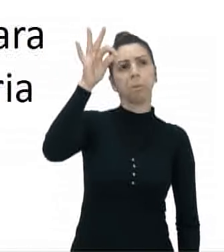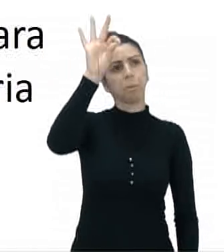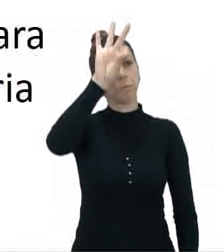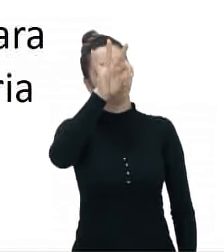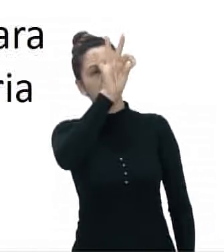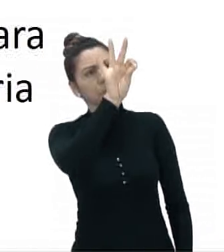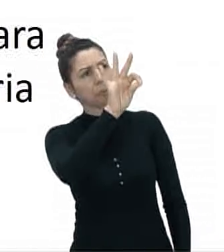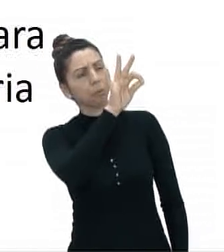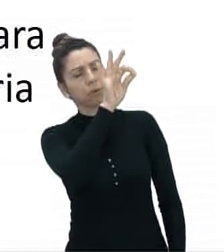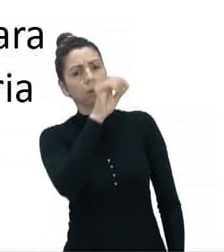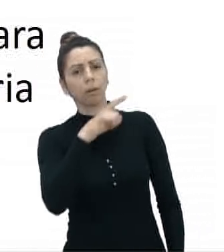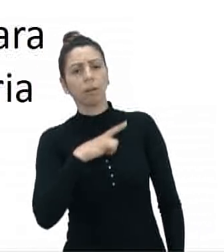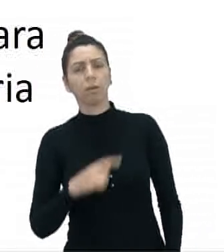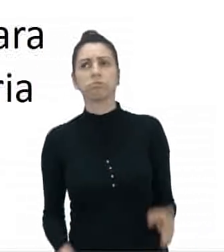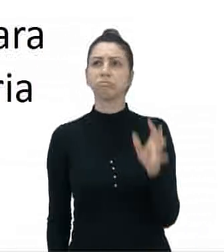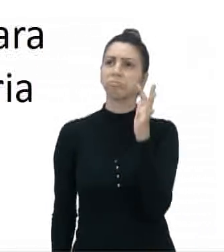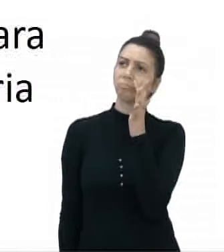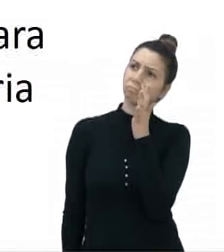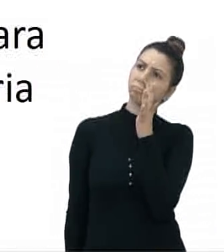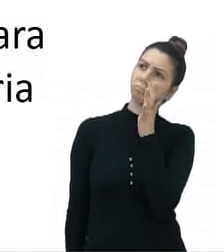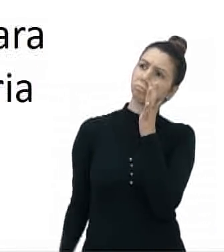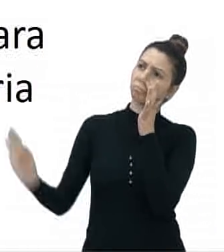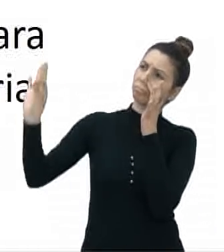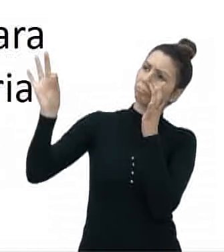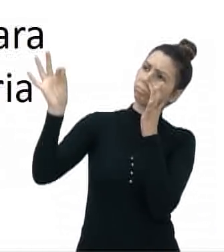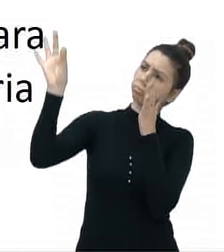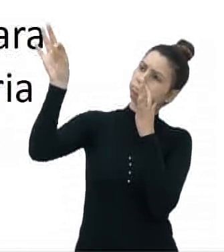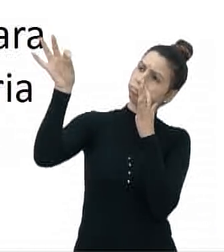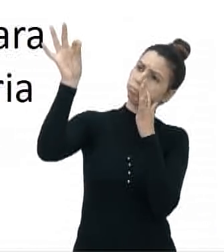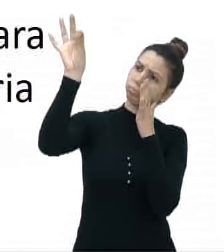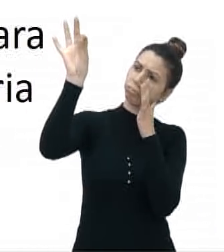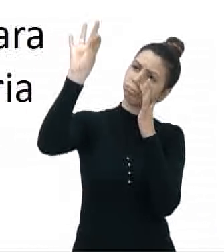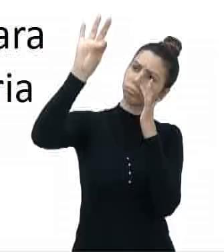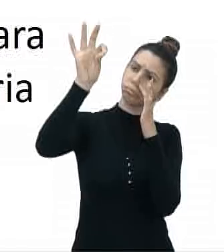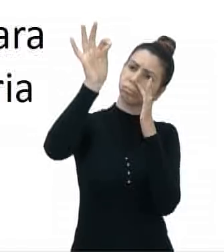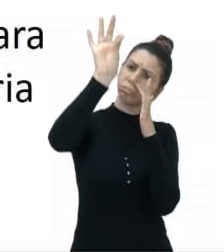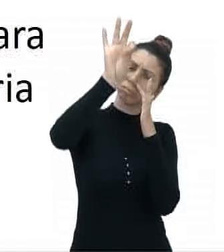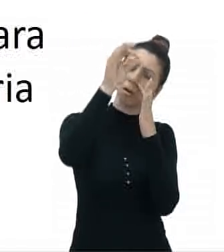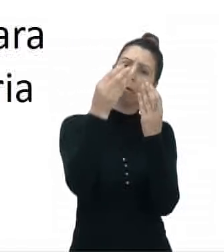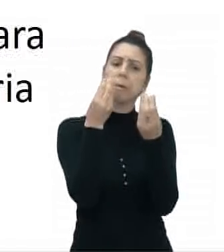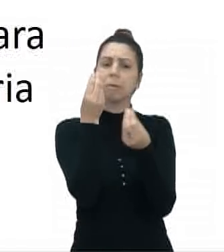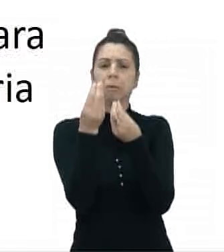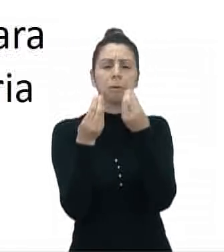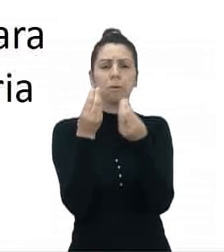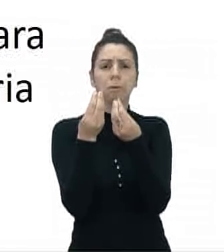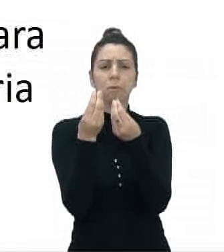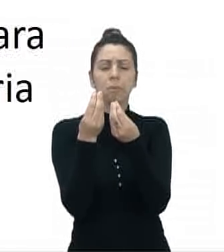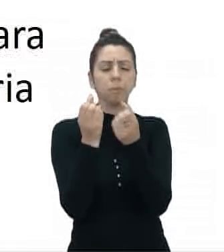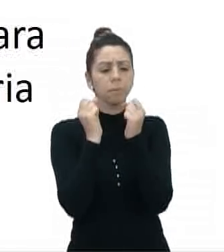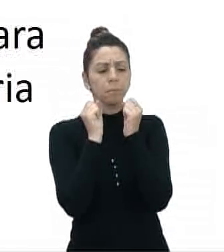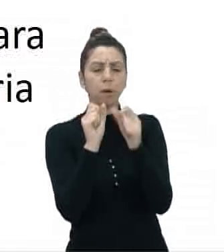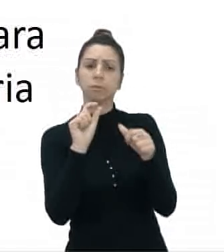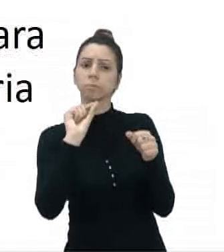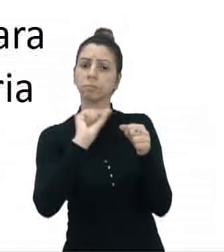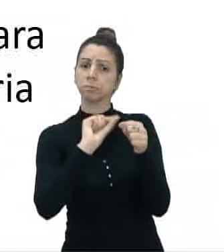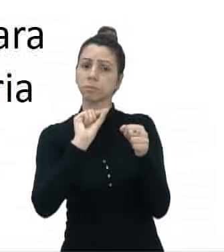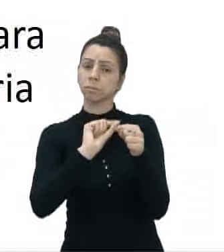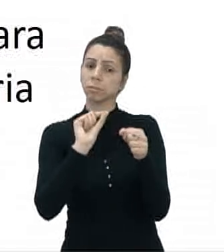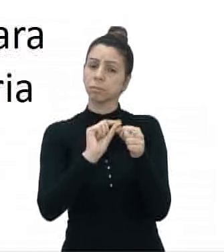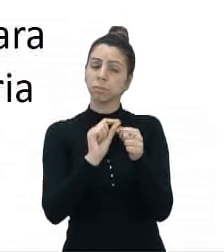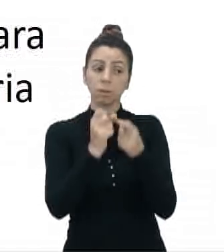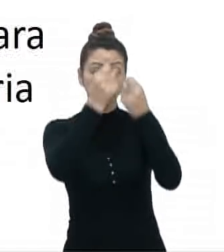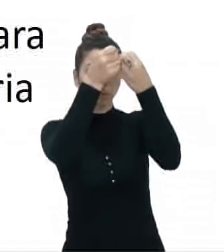bastante tempo observando-a. Começou então a pensar em como ele poderia fazer